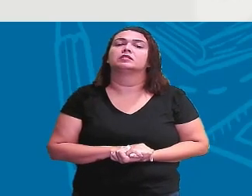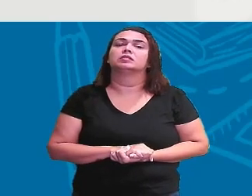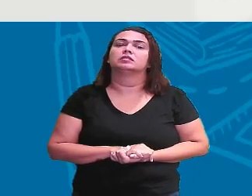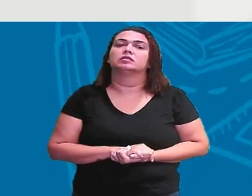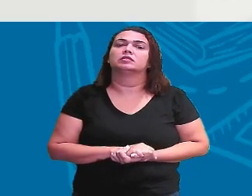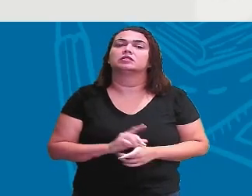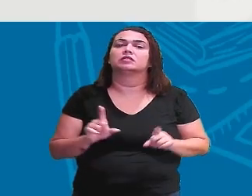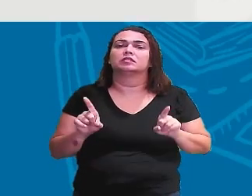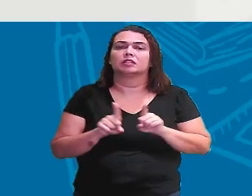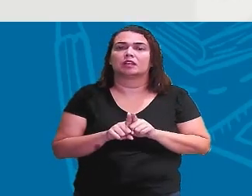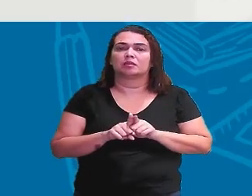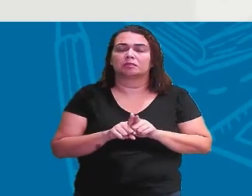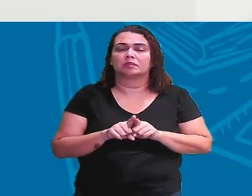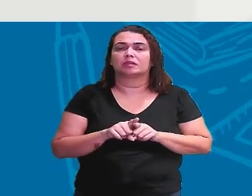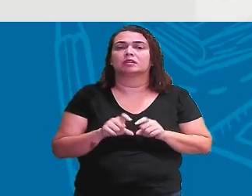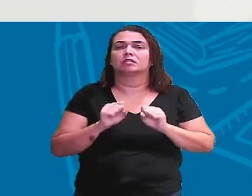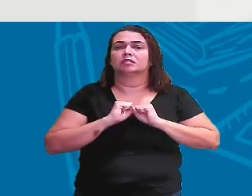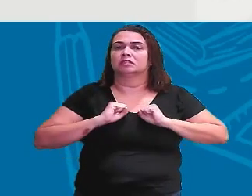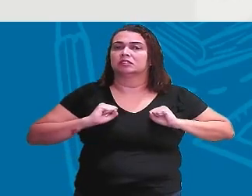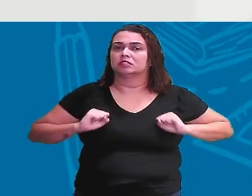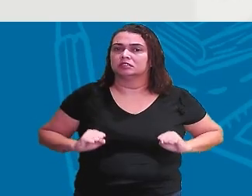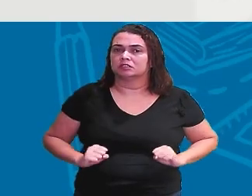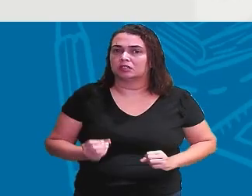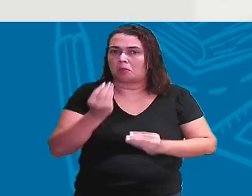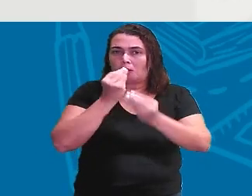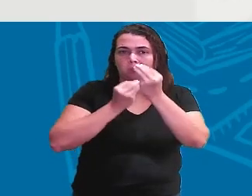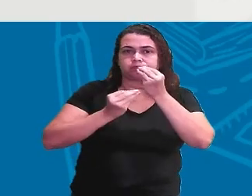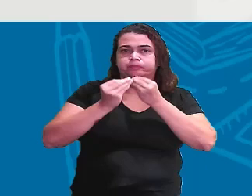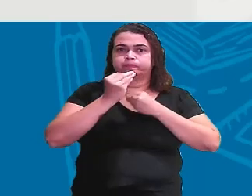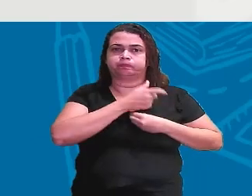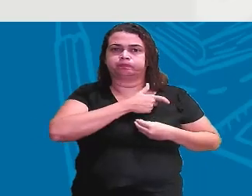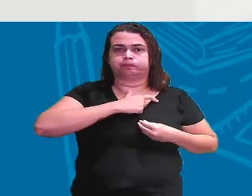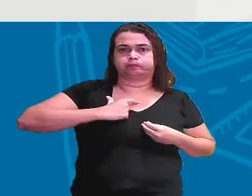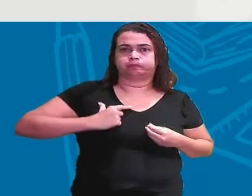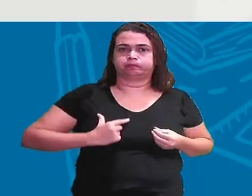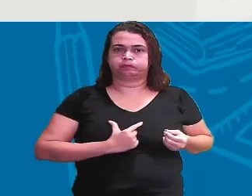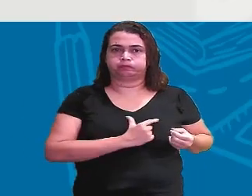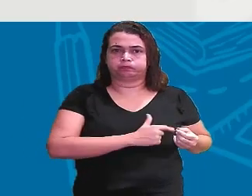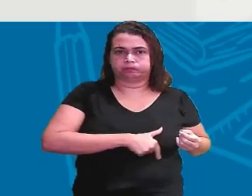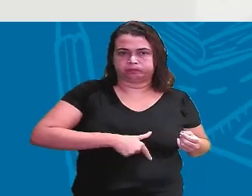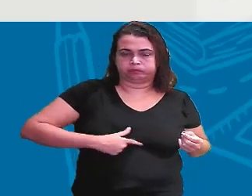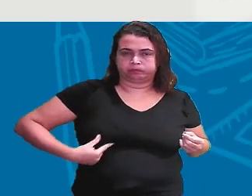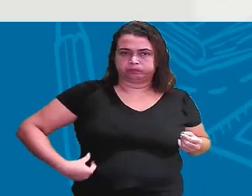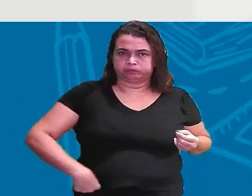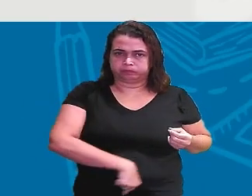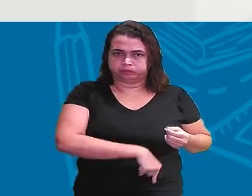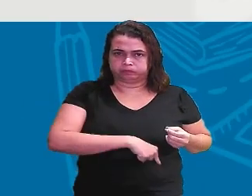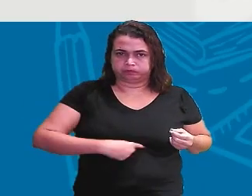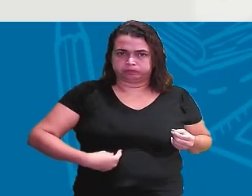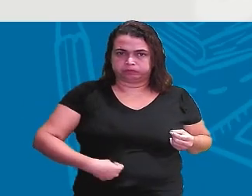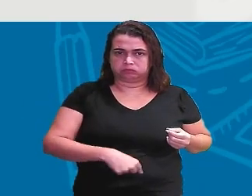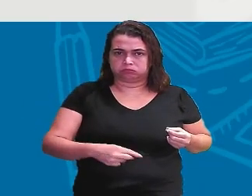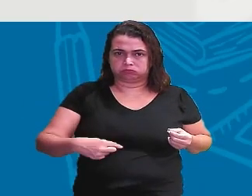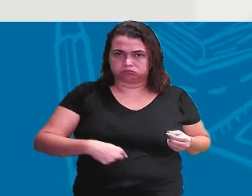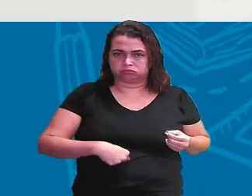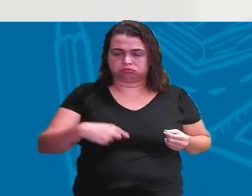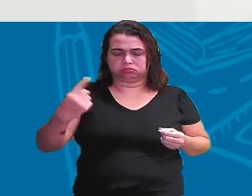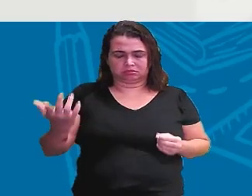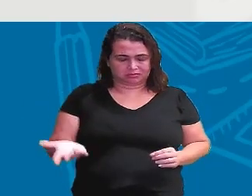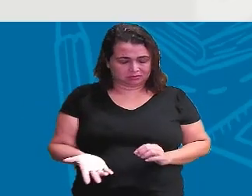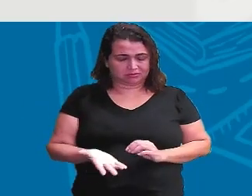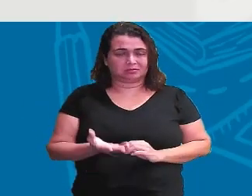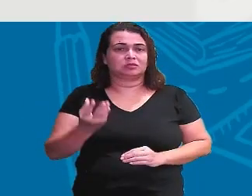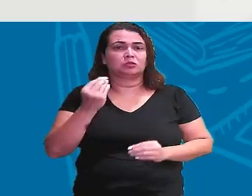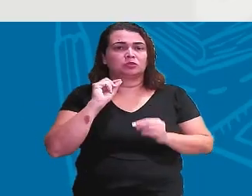sistema digestivo, digestório, tá certo? Que vai ser aquele sistema que vai ser responsável pela digestão dos alimentos que a